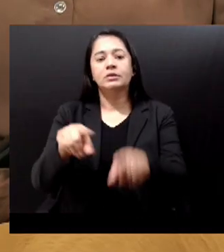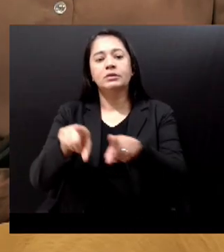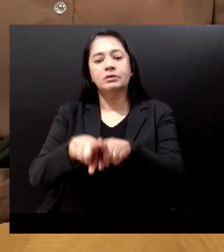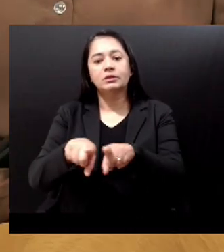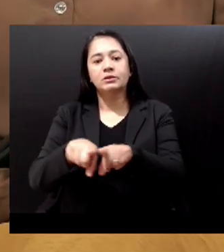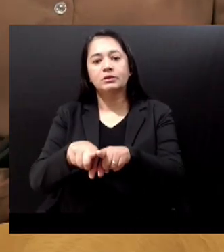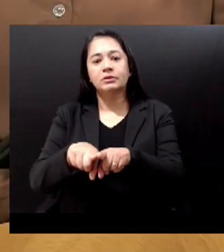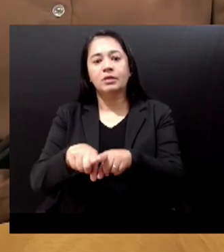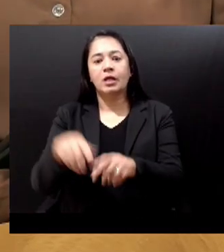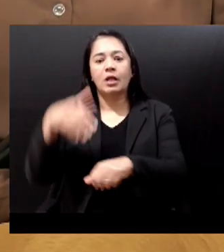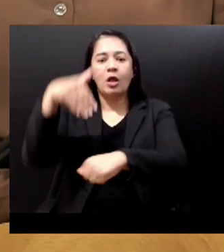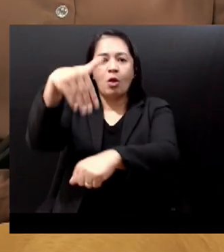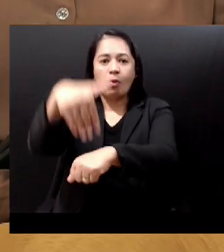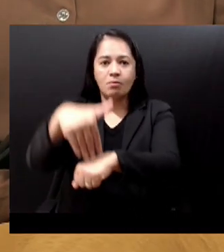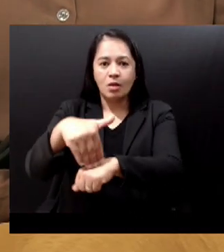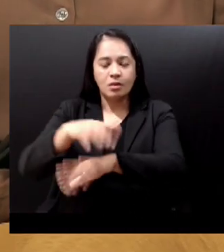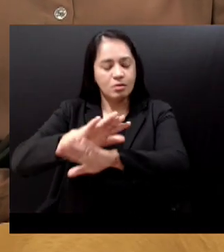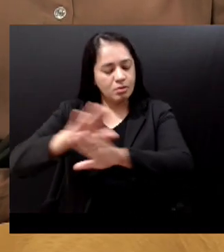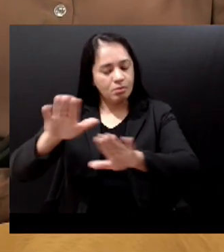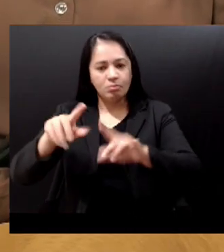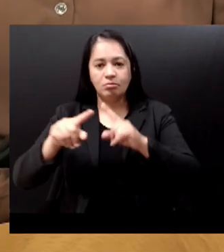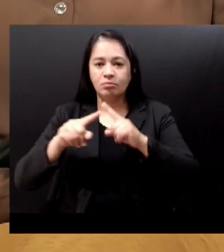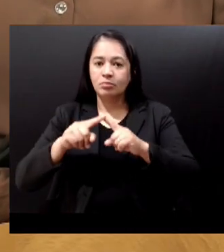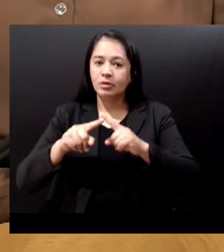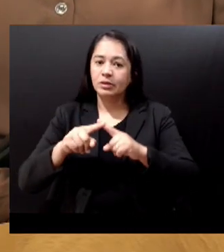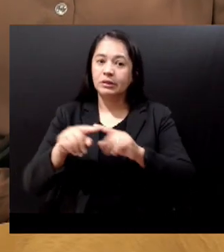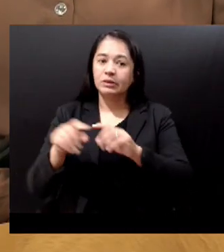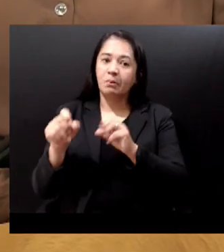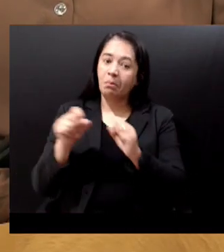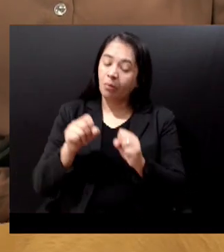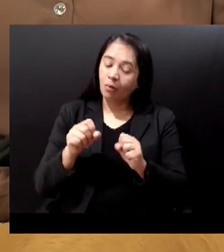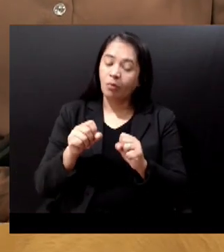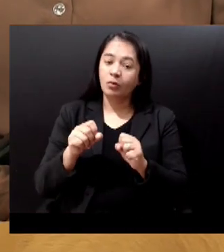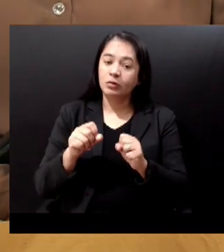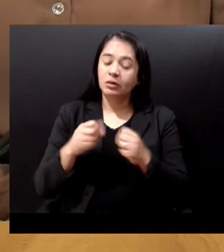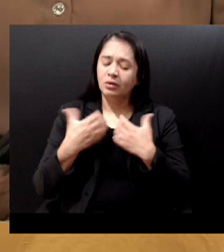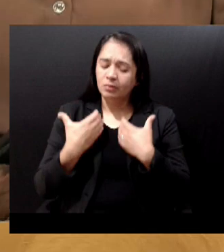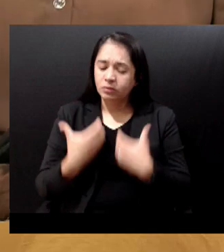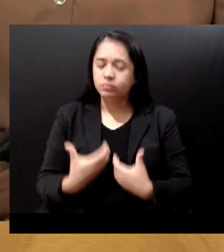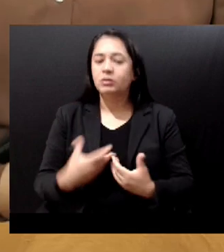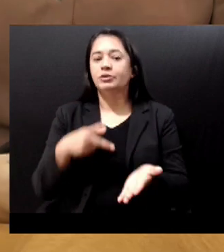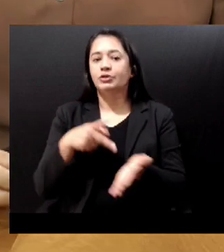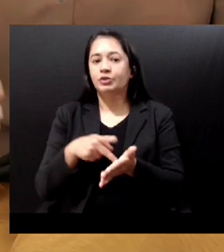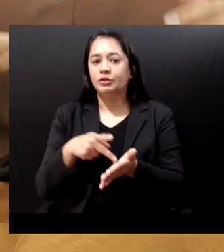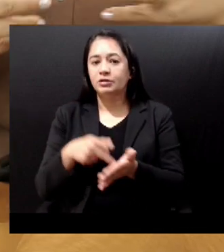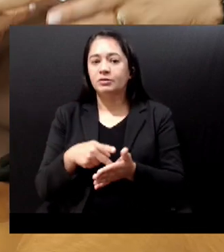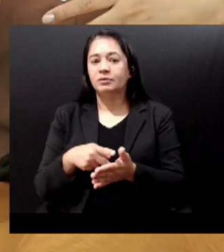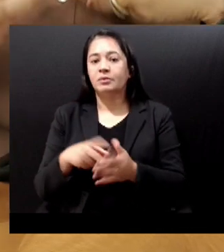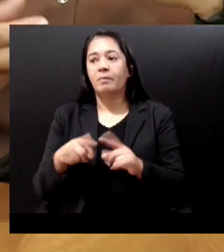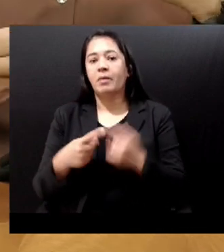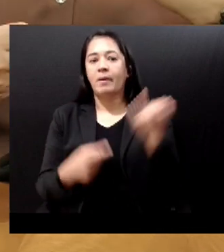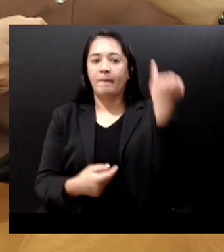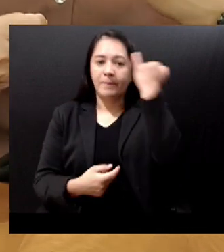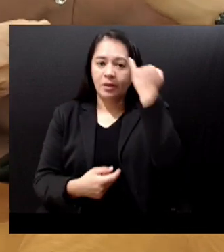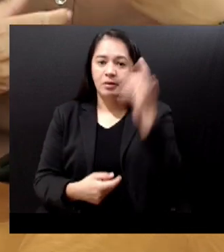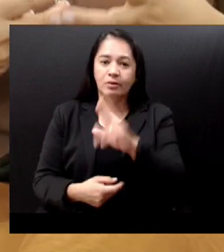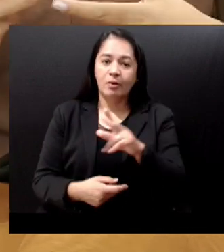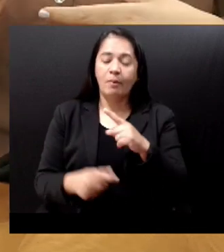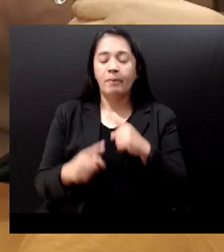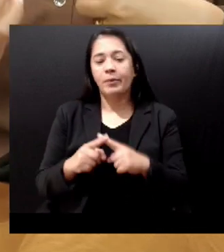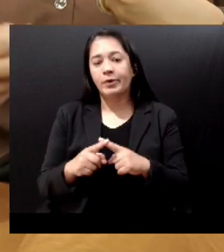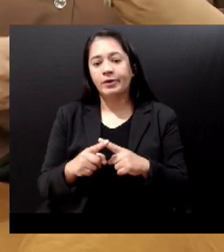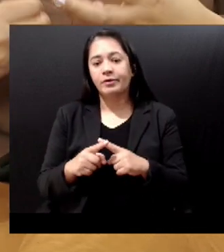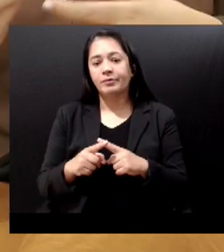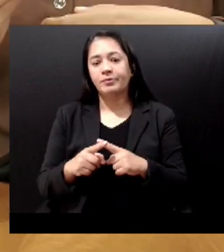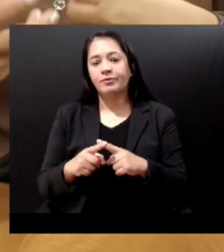né, porque de repente pode estar com um cansaço real e não uma preguiça. E aí, Uhum. porque por você,